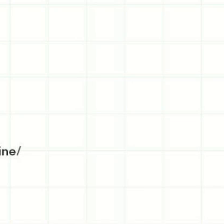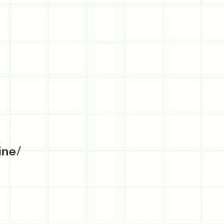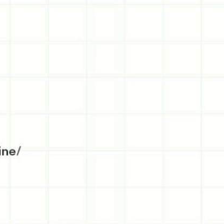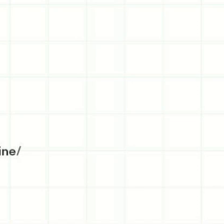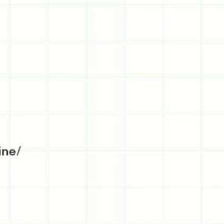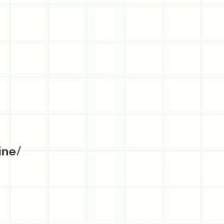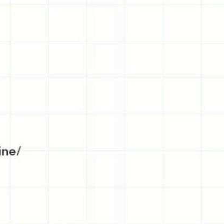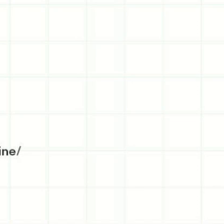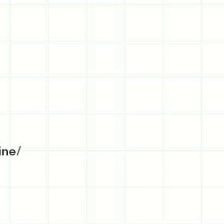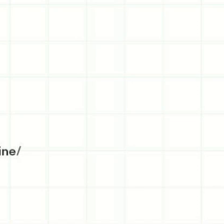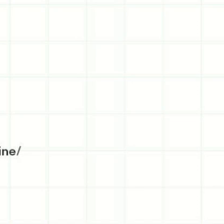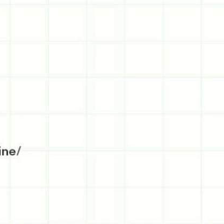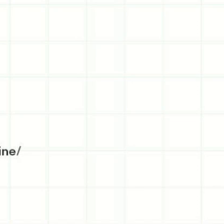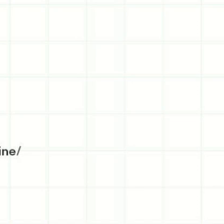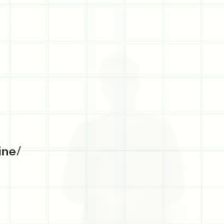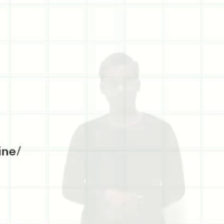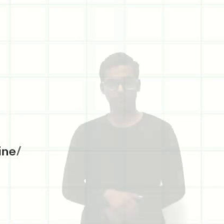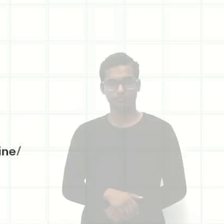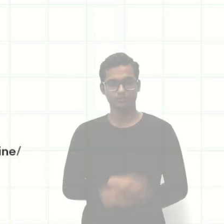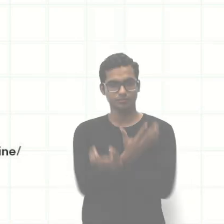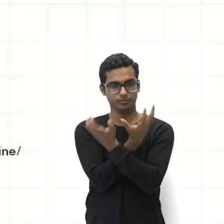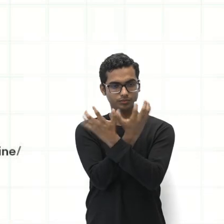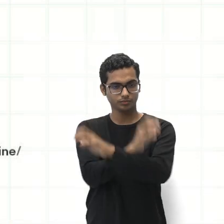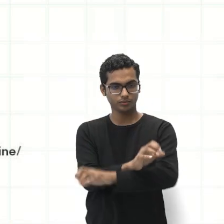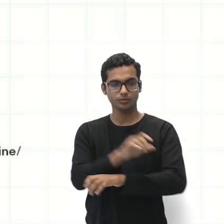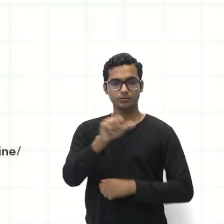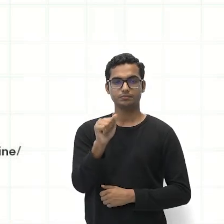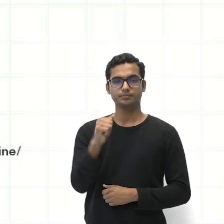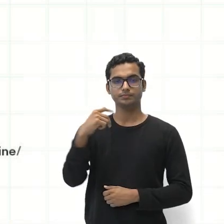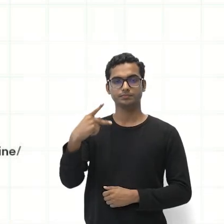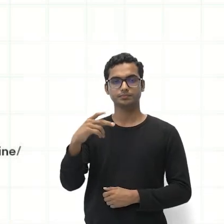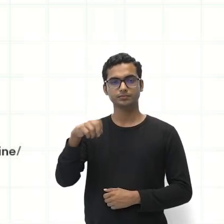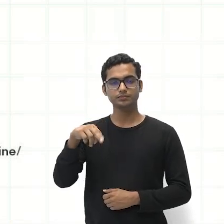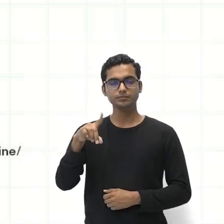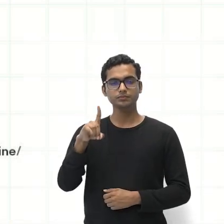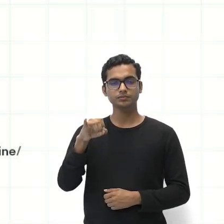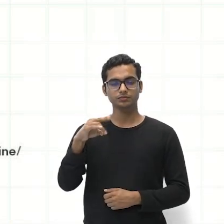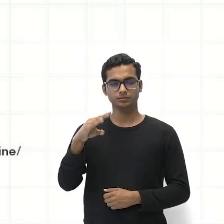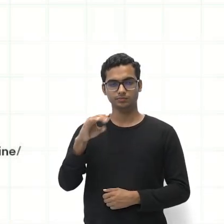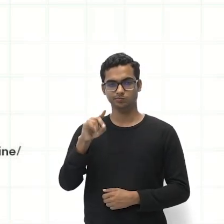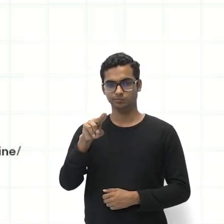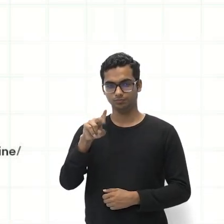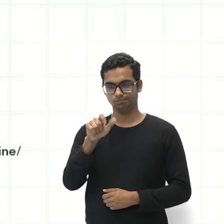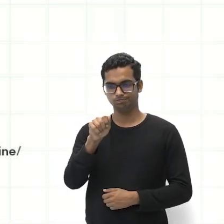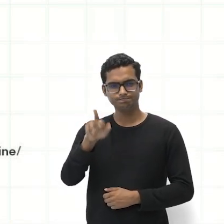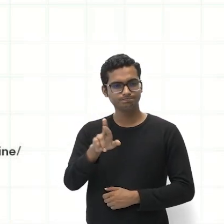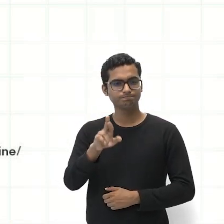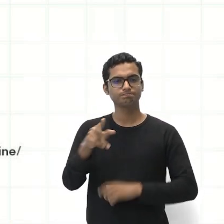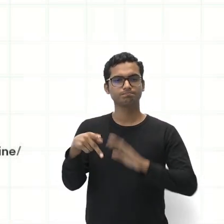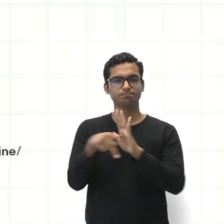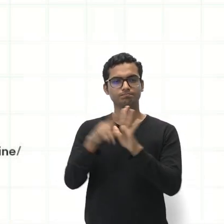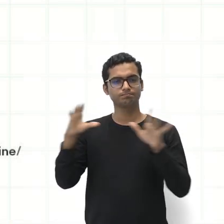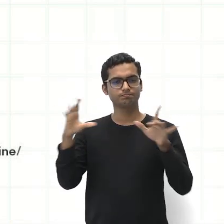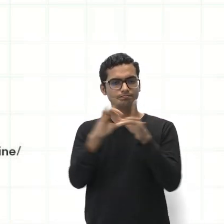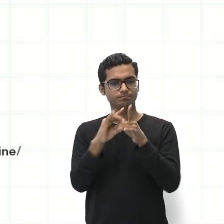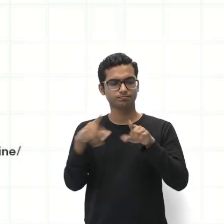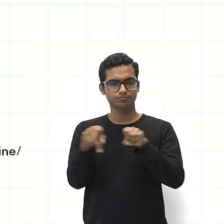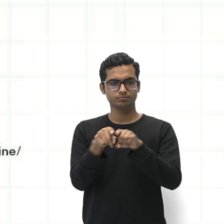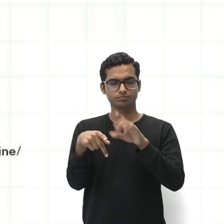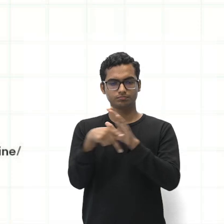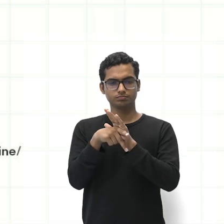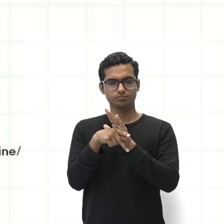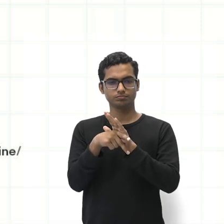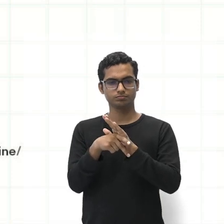vai se ligar ao esqueleto axial, certo? Através da onde? Da